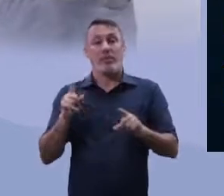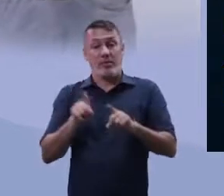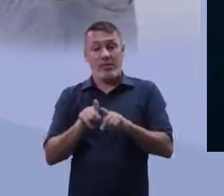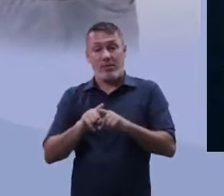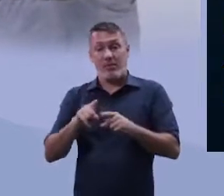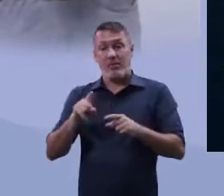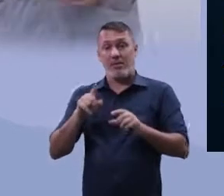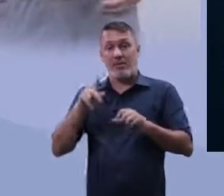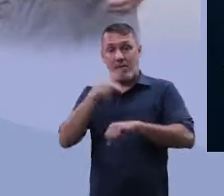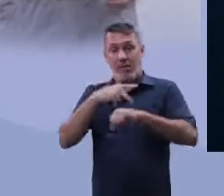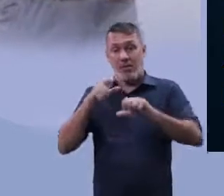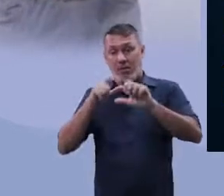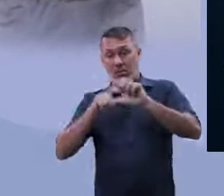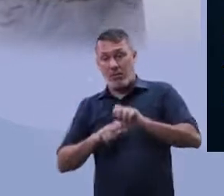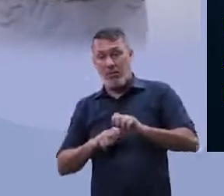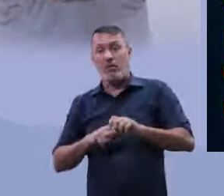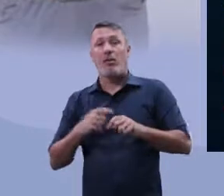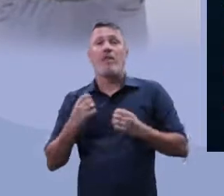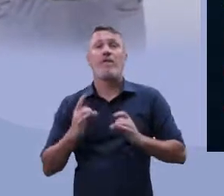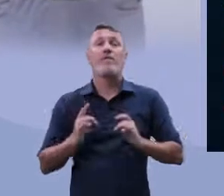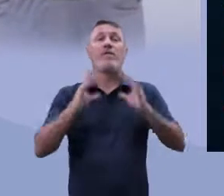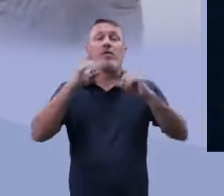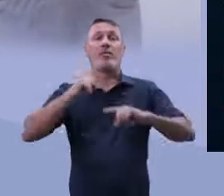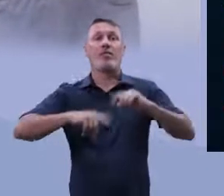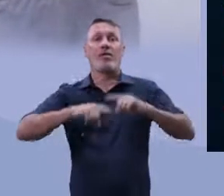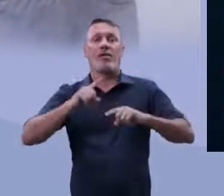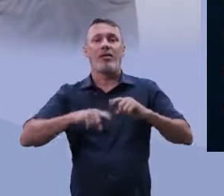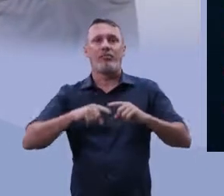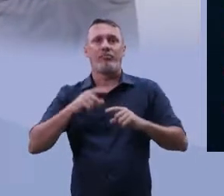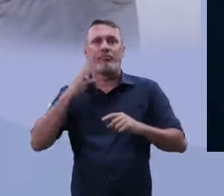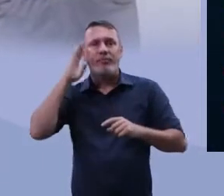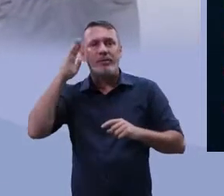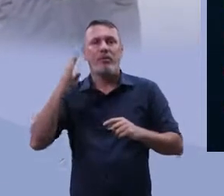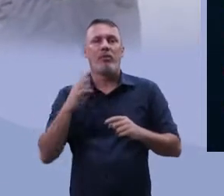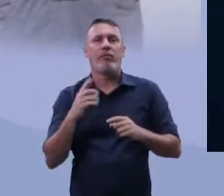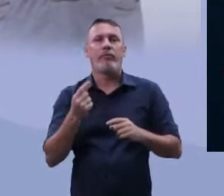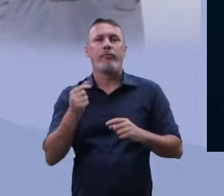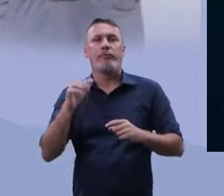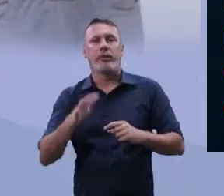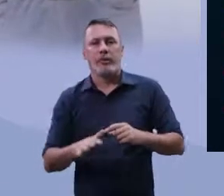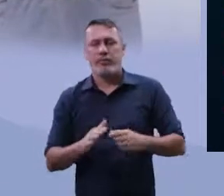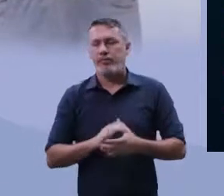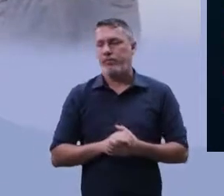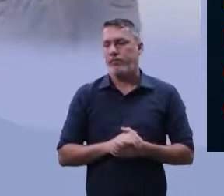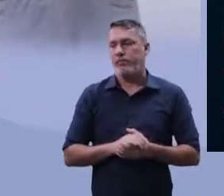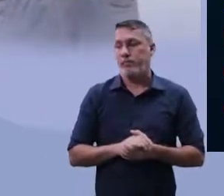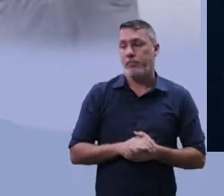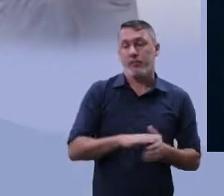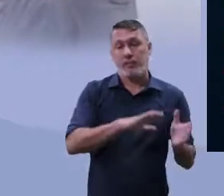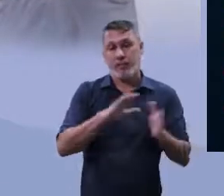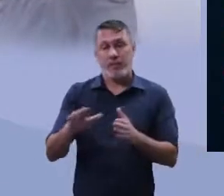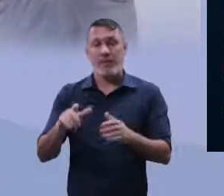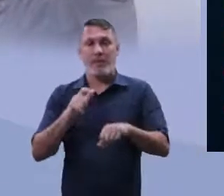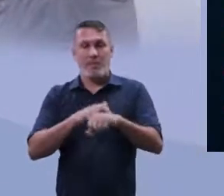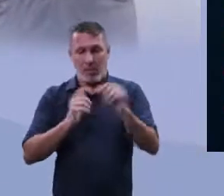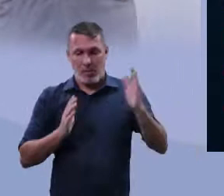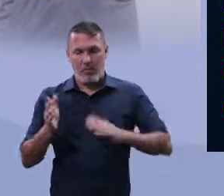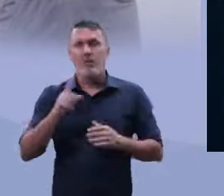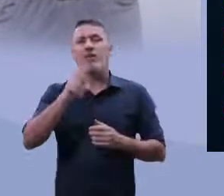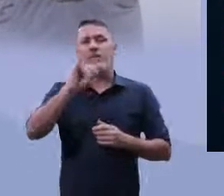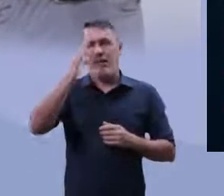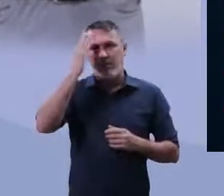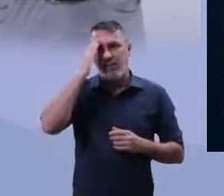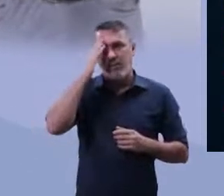automaticamente fornecedores, né, de matérias-primas e semi-elaborados. E aí, quando nessa época, né, nós vamos